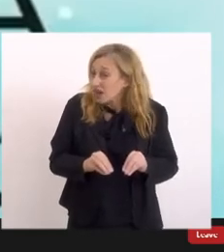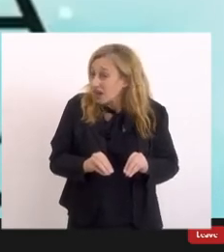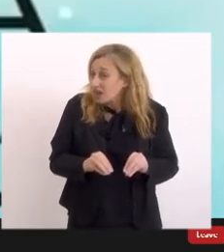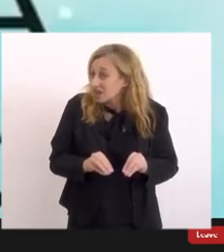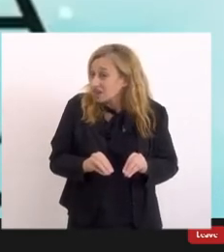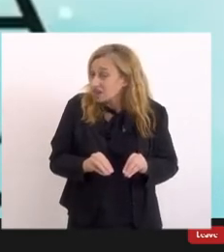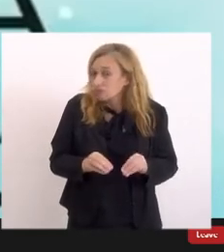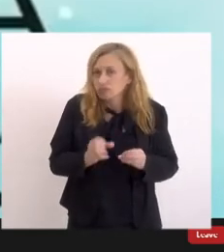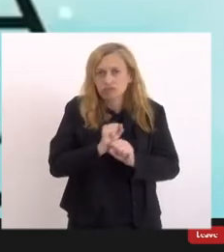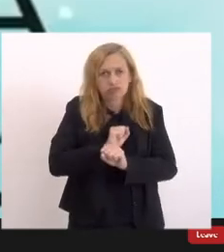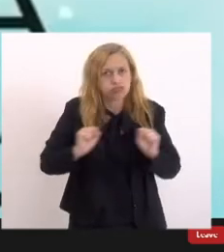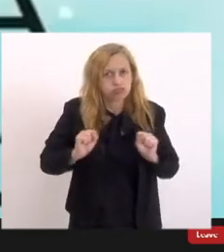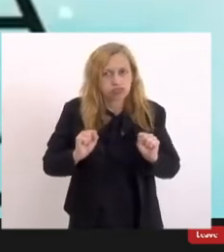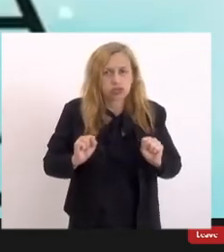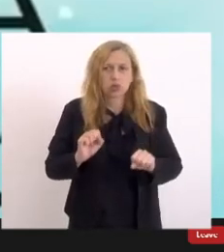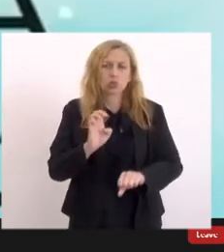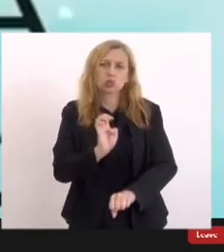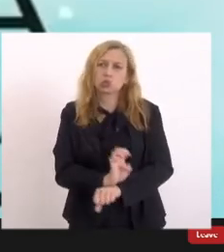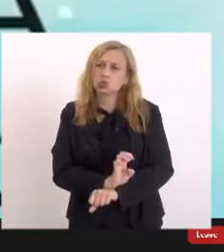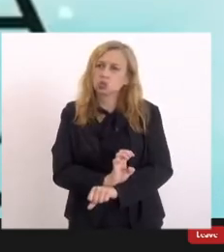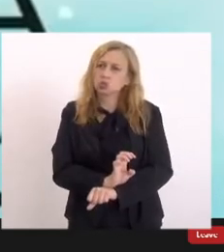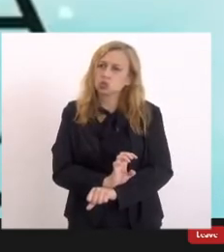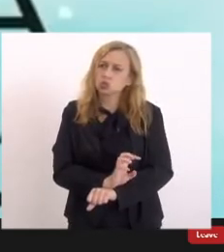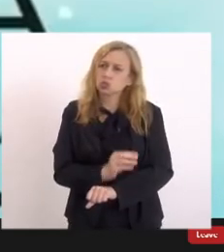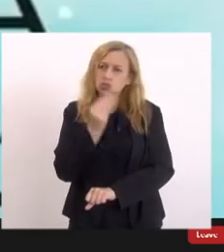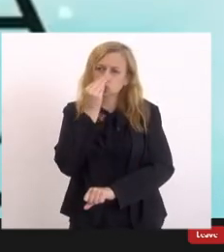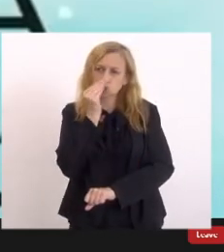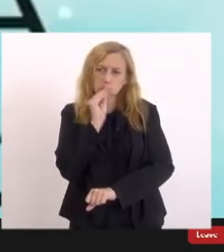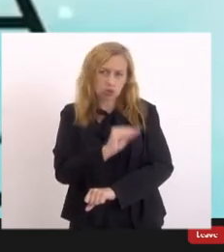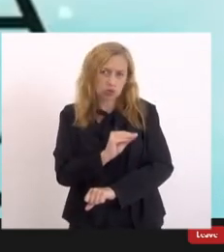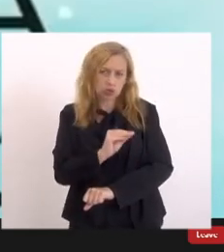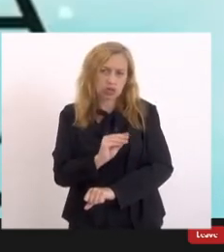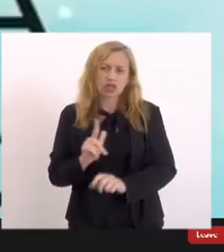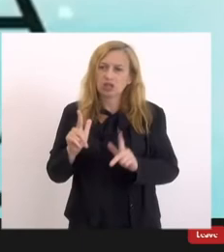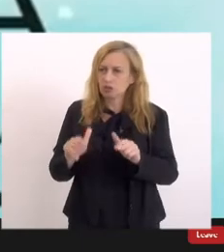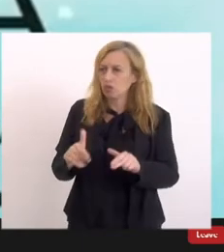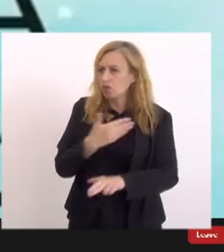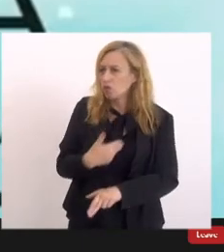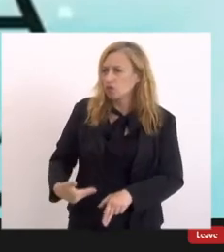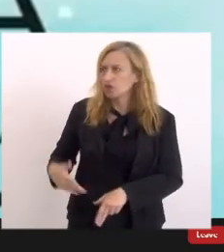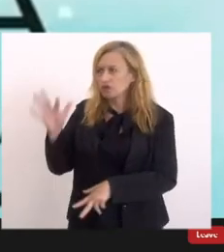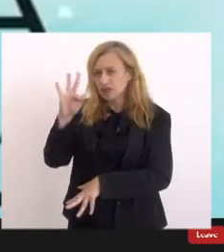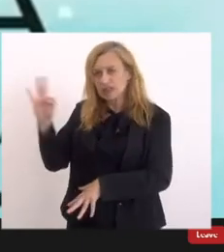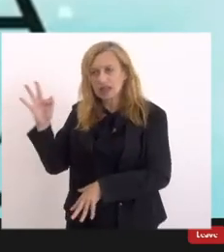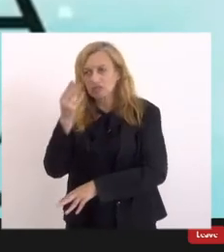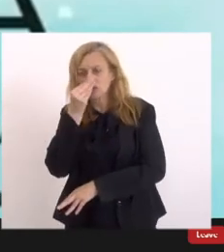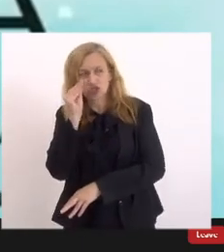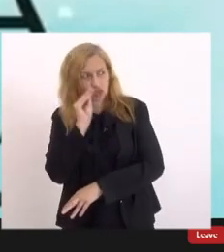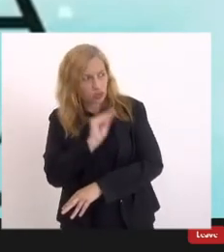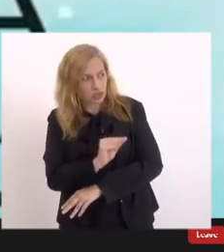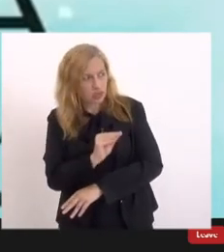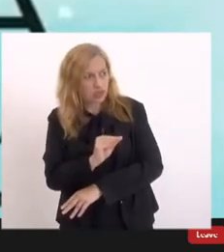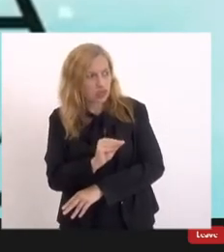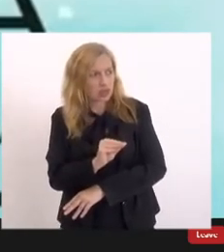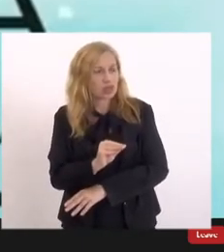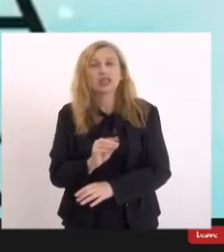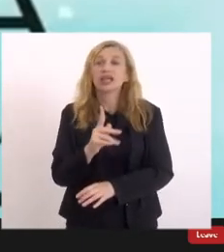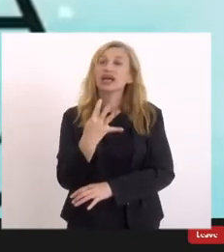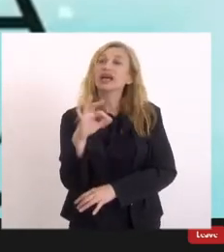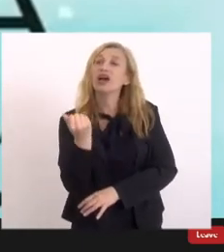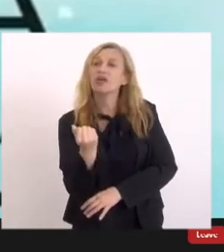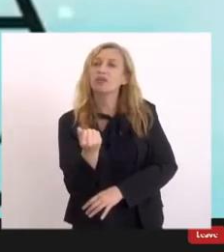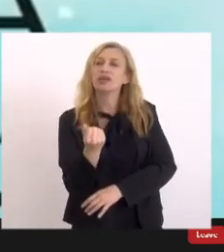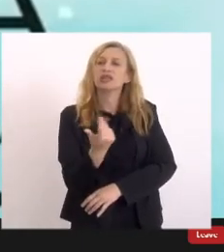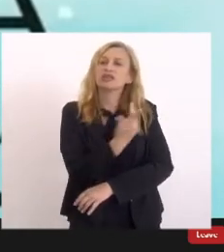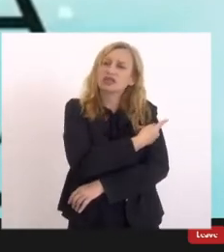não é possível que esse Estado se omita, tanto quanto o governo federal tem se omitido, na campanha